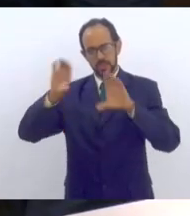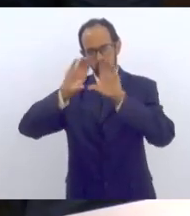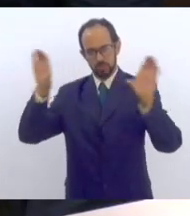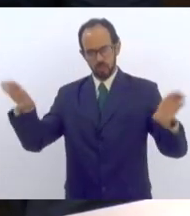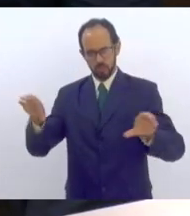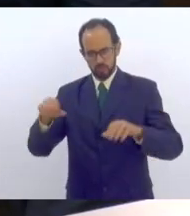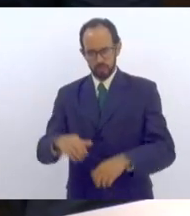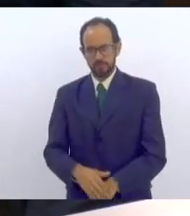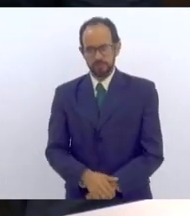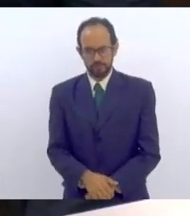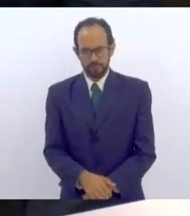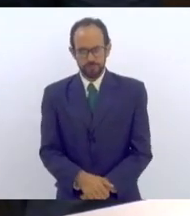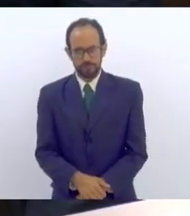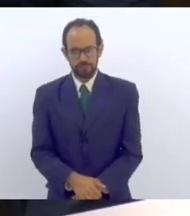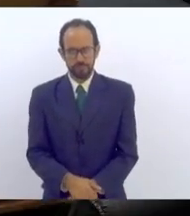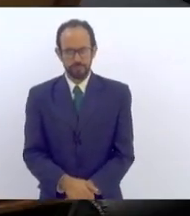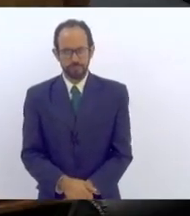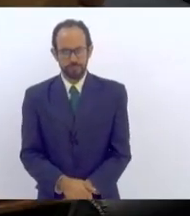Amém.